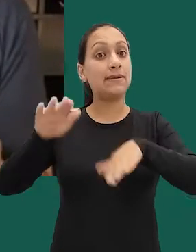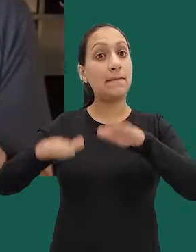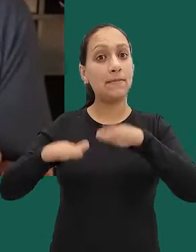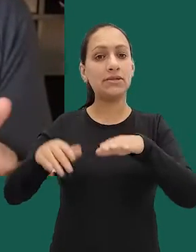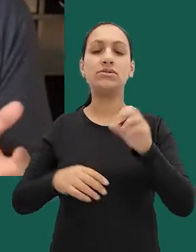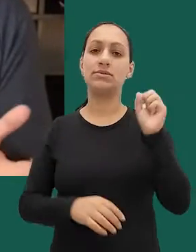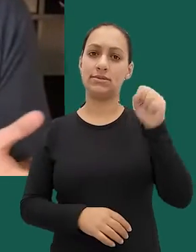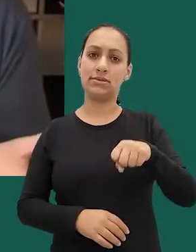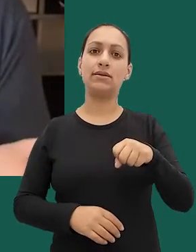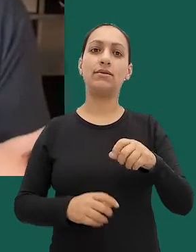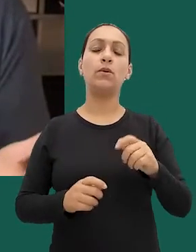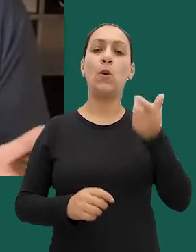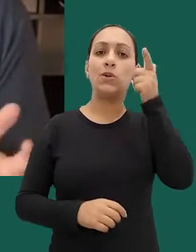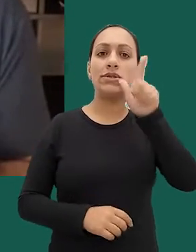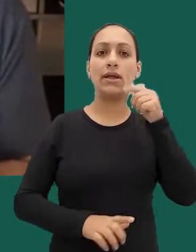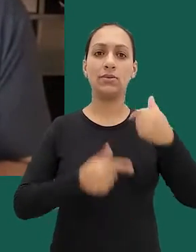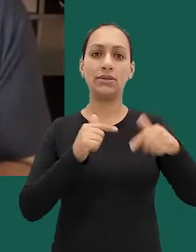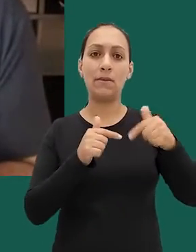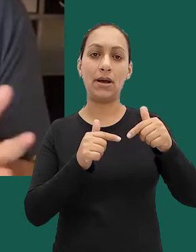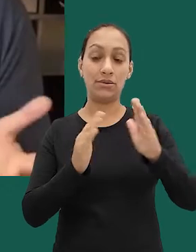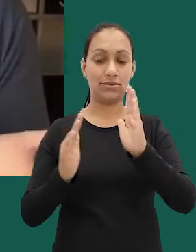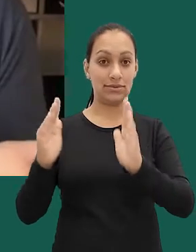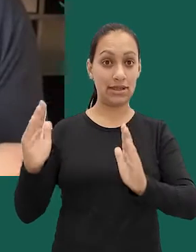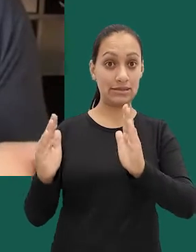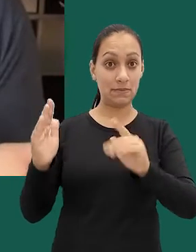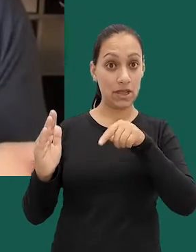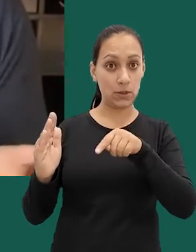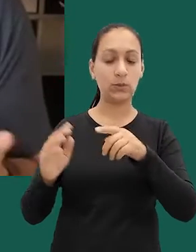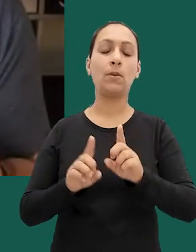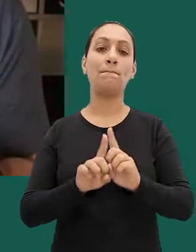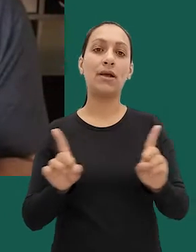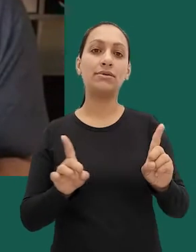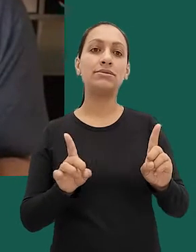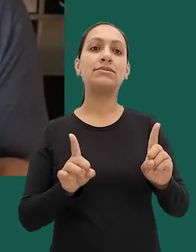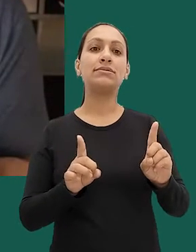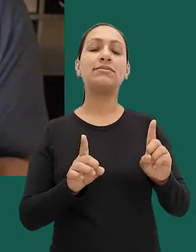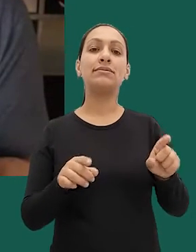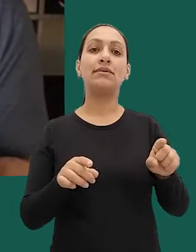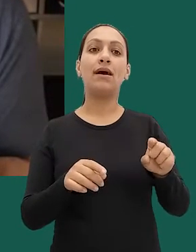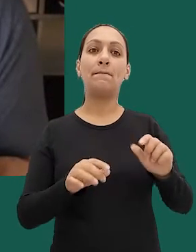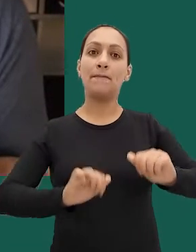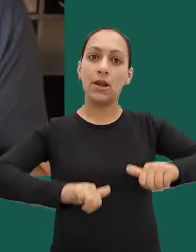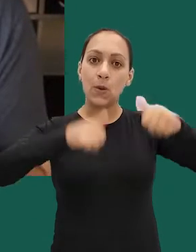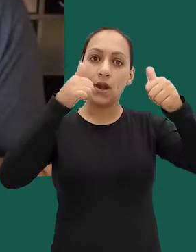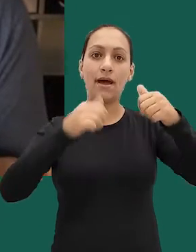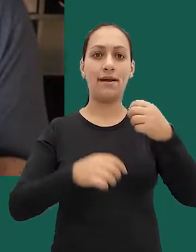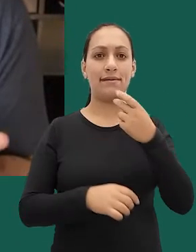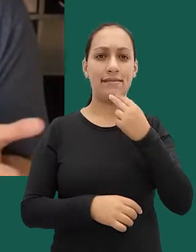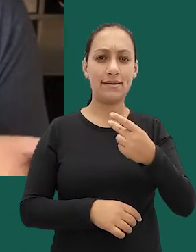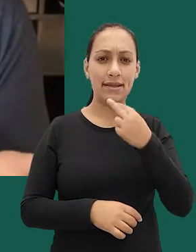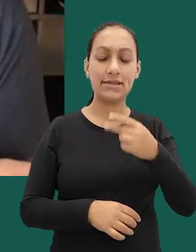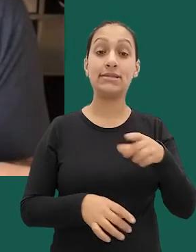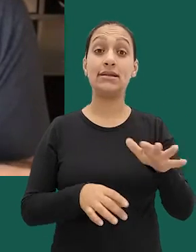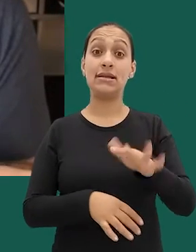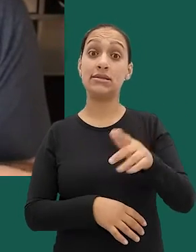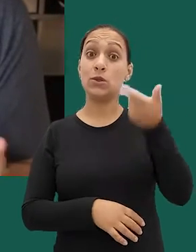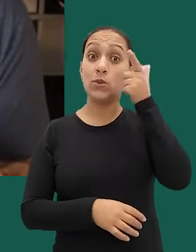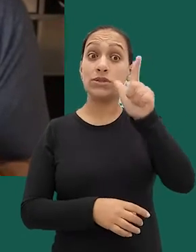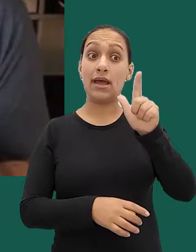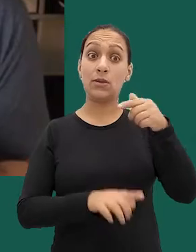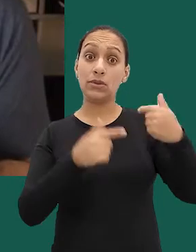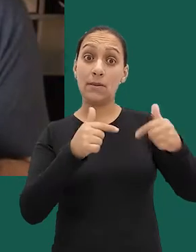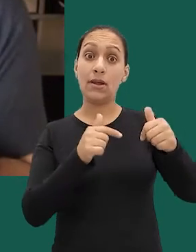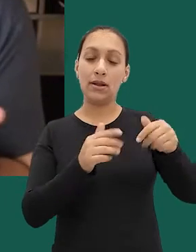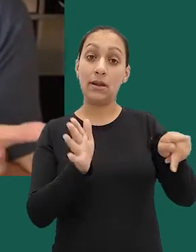sim para conseguir um emprego nesse meio tempo. E não só aperfeiçoar inglês, muitas vezes tu acaba conseguindo um emprego na própria